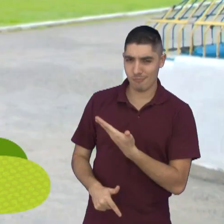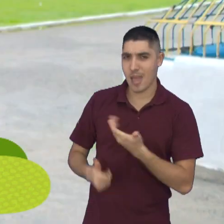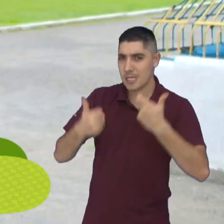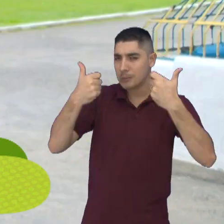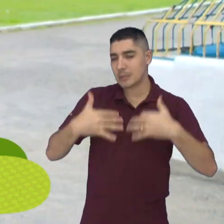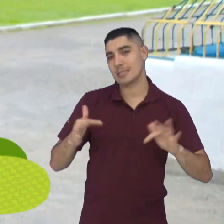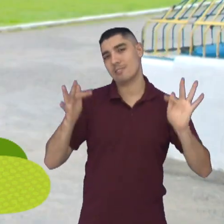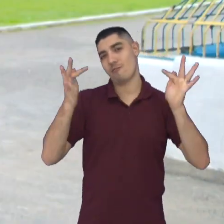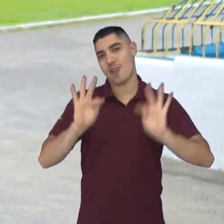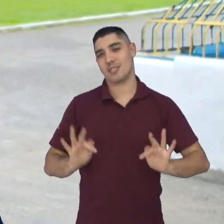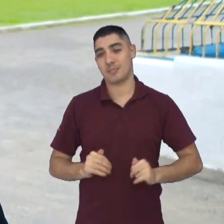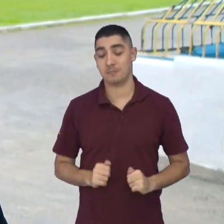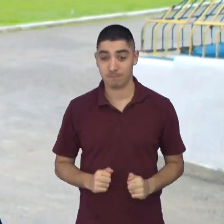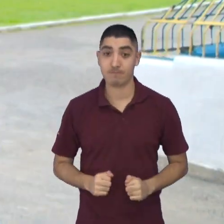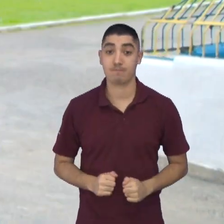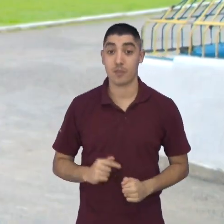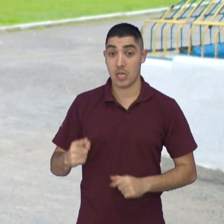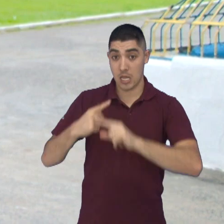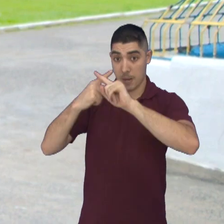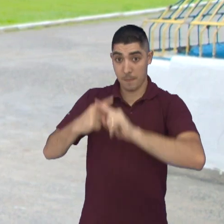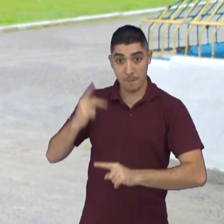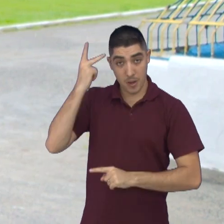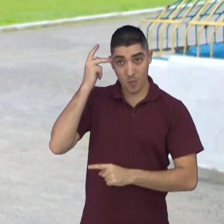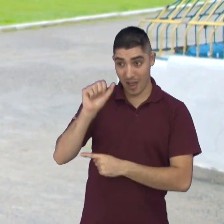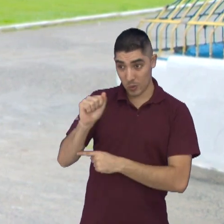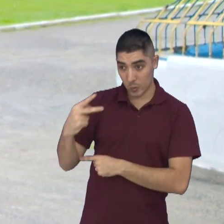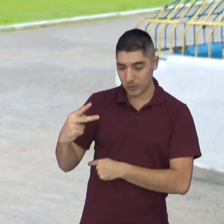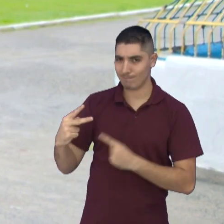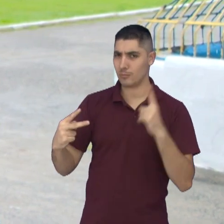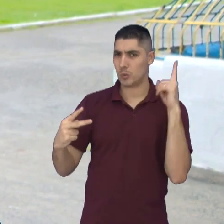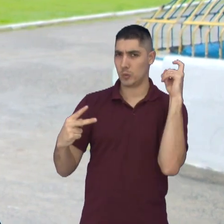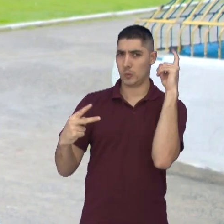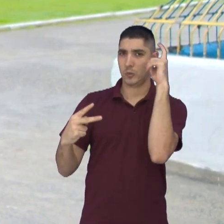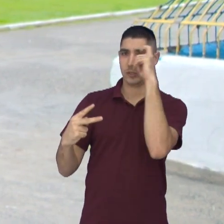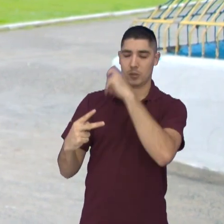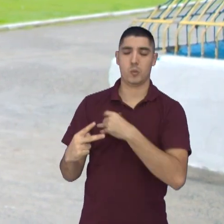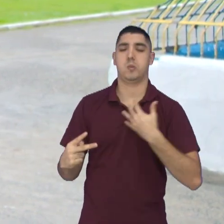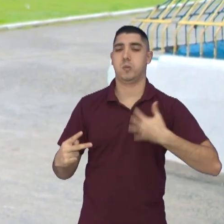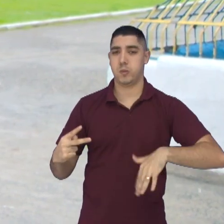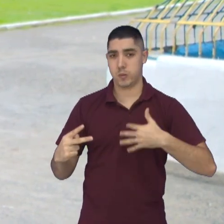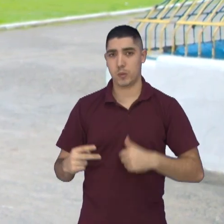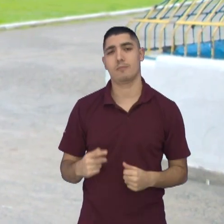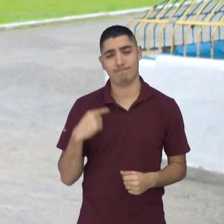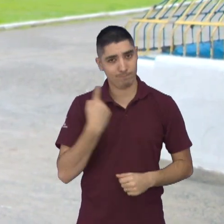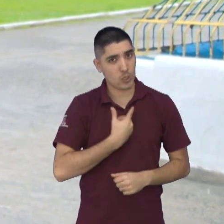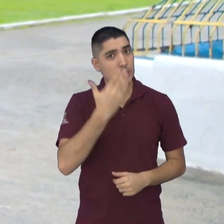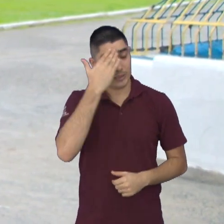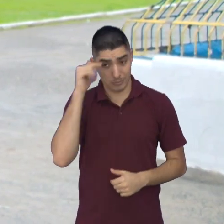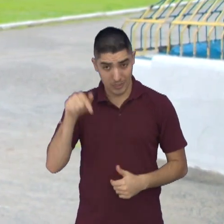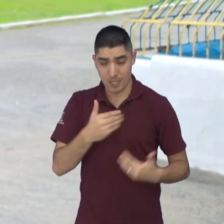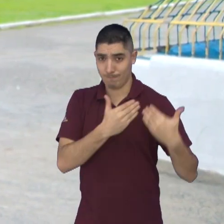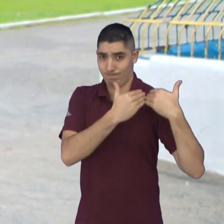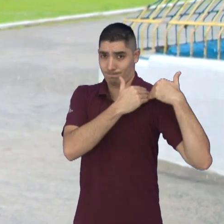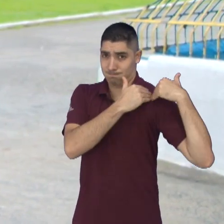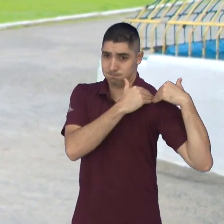retorno. Uma Série A2 é muito difícil, né? Não vai ter jogo fácil, ainda mais em casa, a gente sabe da responsabilidade que